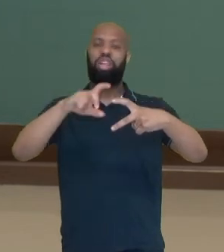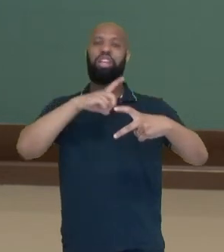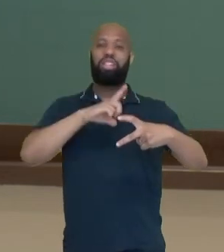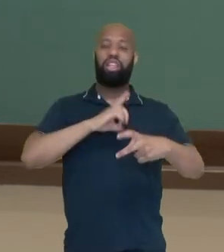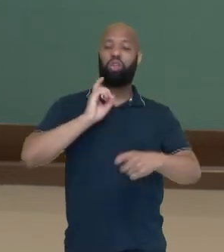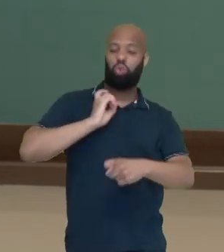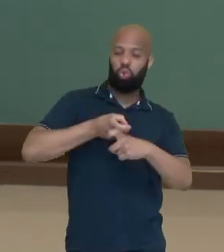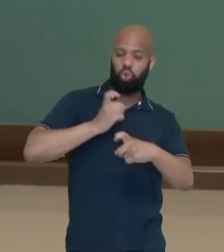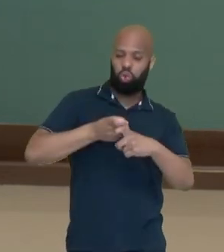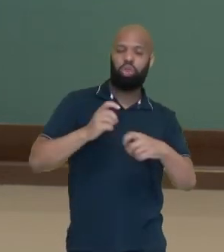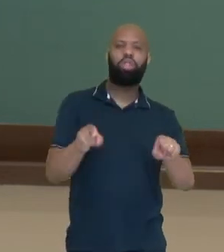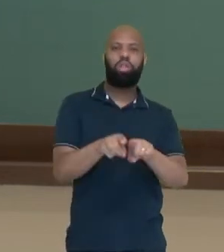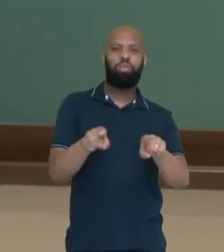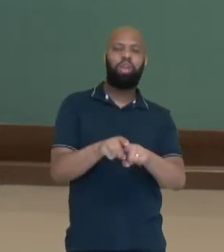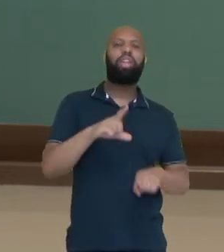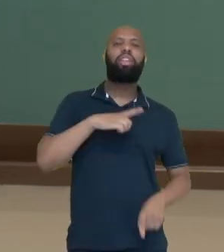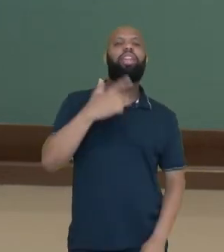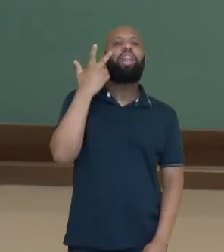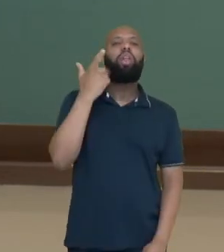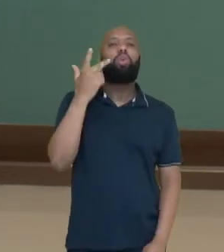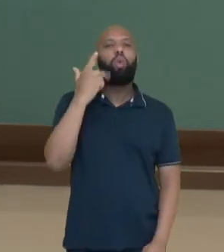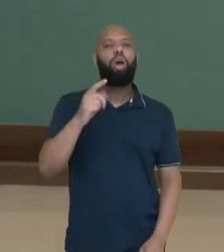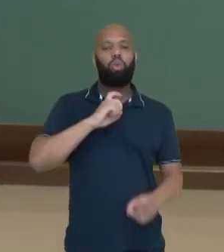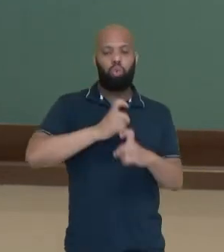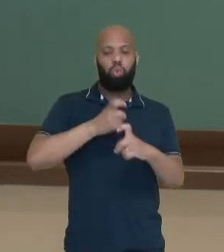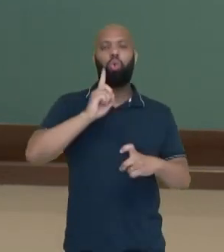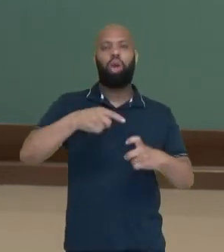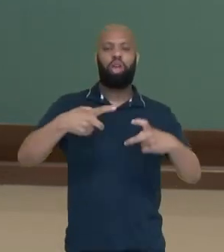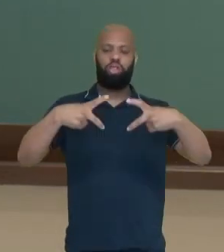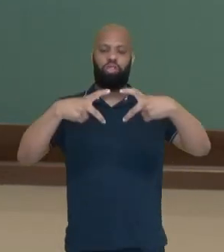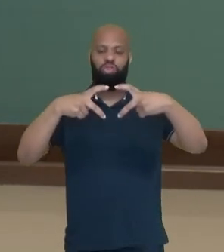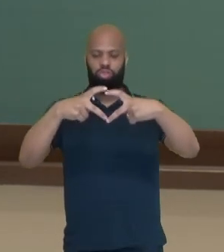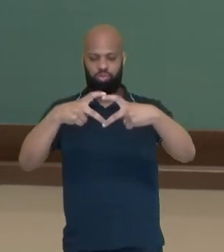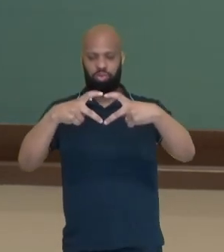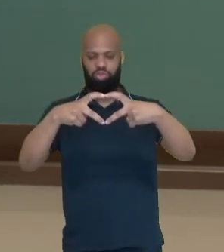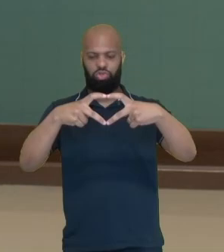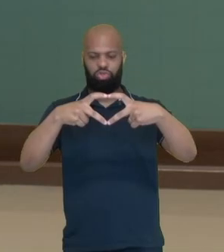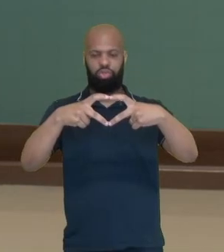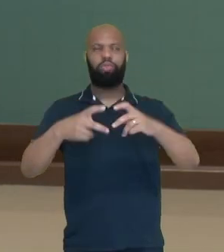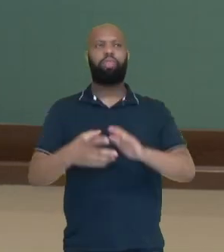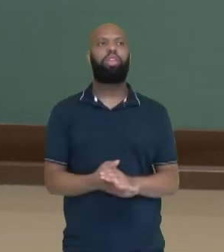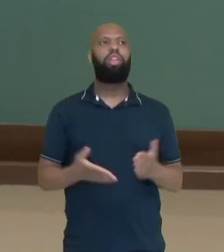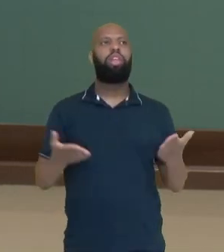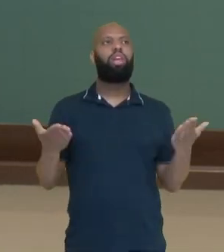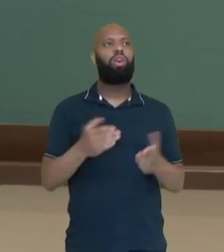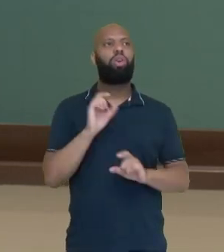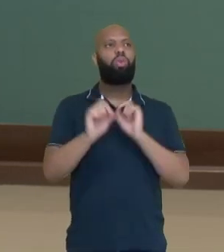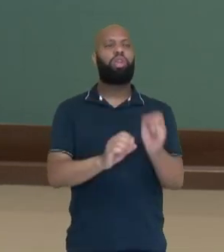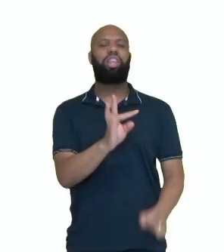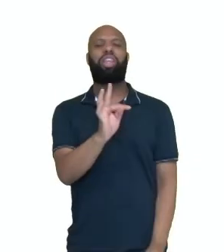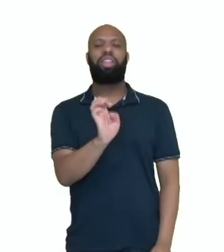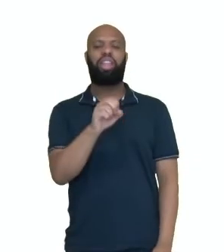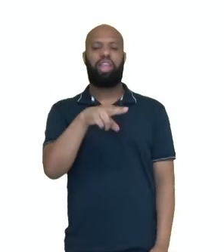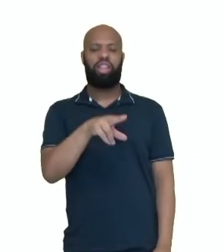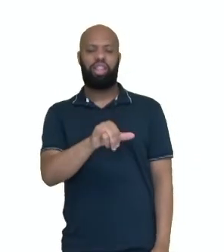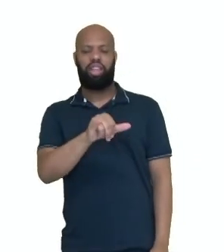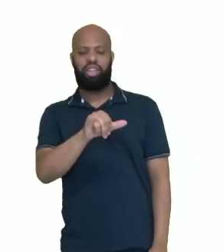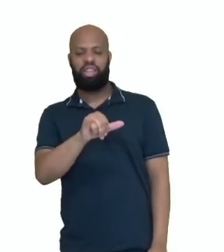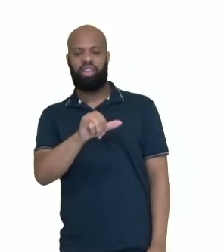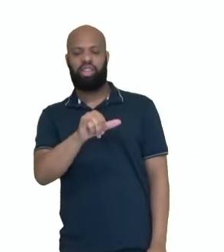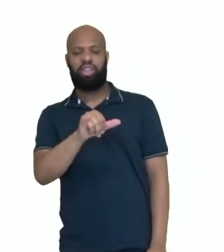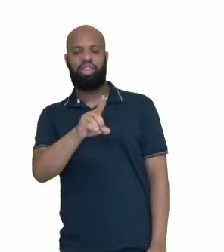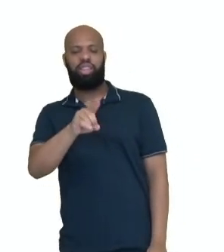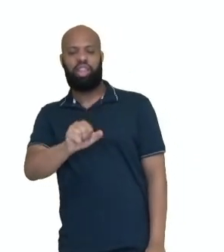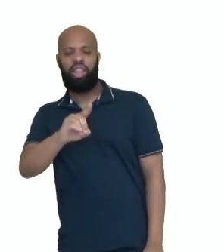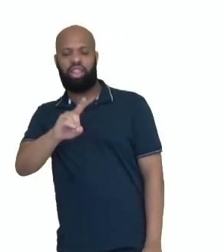conhecido. Substância natural com maior grau de dureza é o diamante. E a tenacidade, em sua maioria